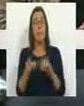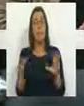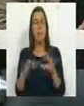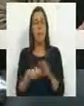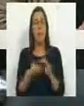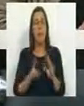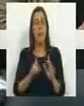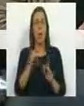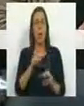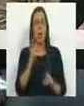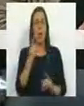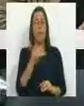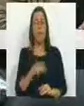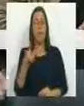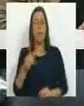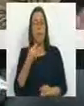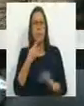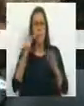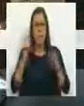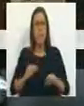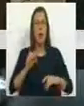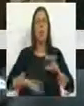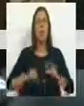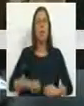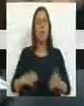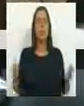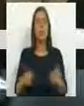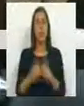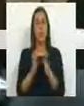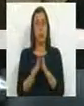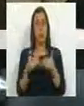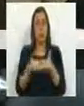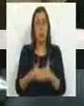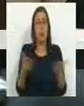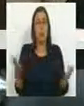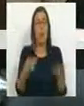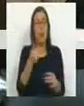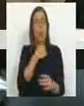nomeadamente do Norte 2020, perceber concretamente o que é que se passou em todo este processo,